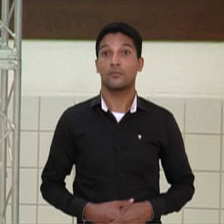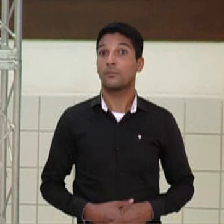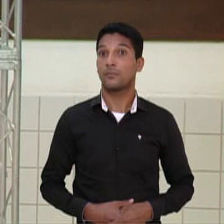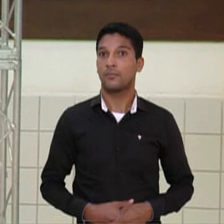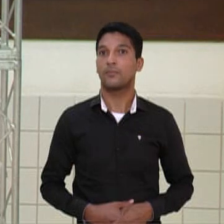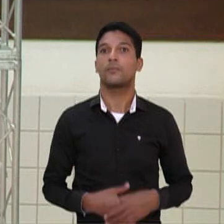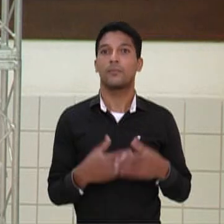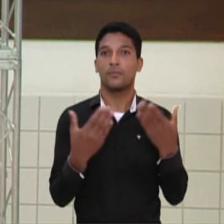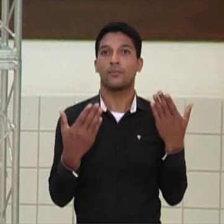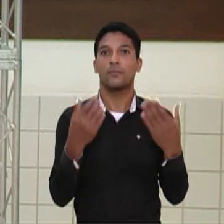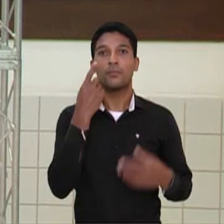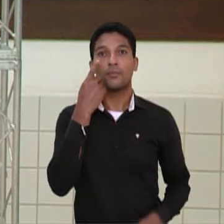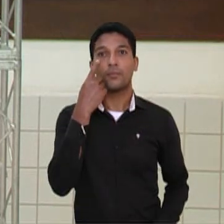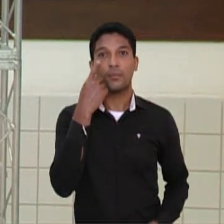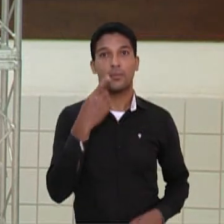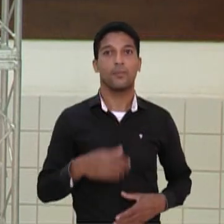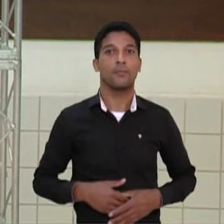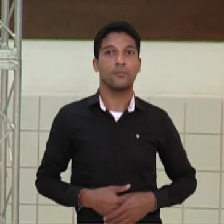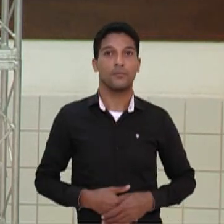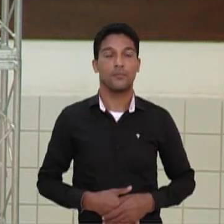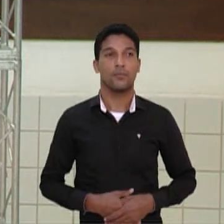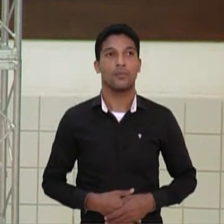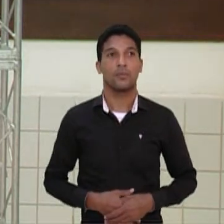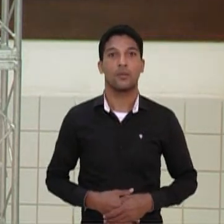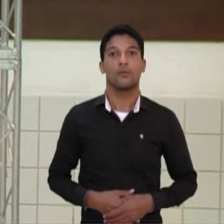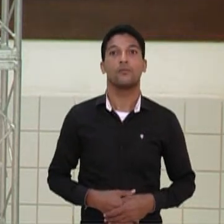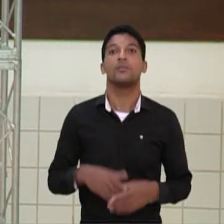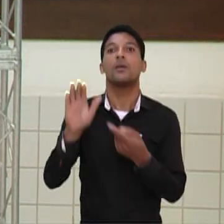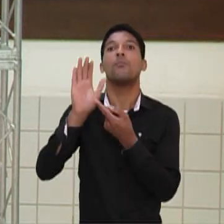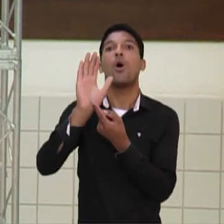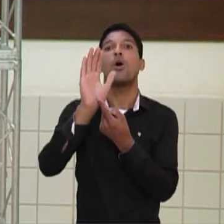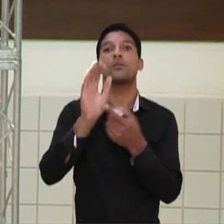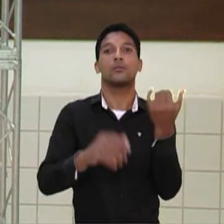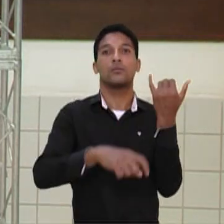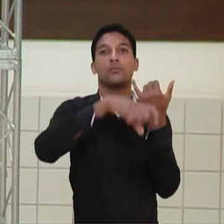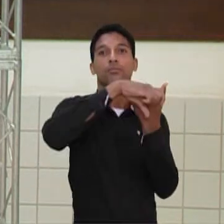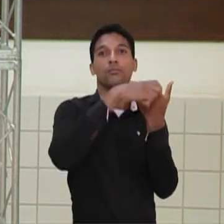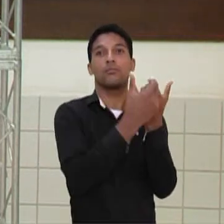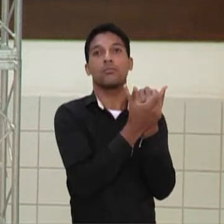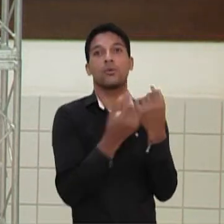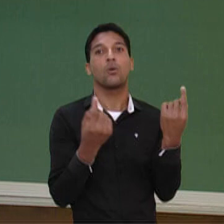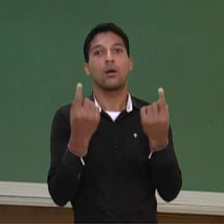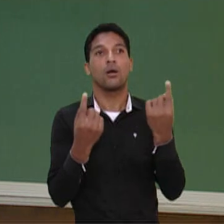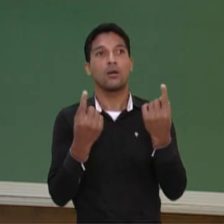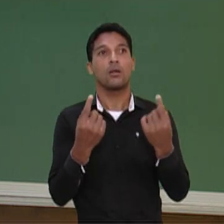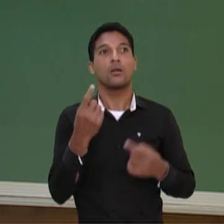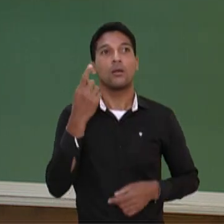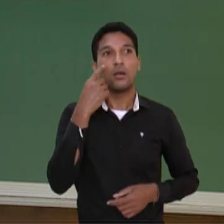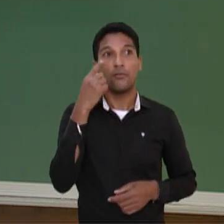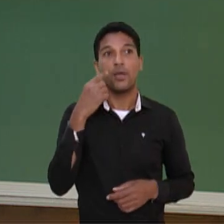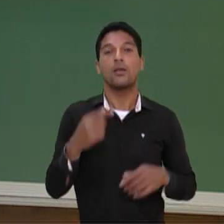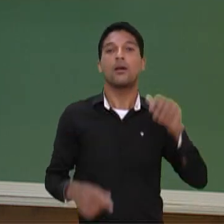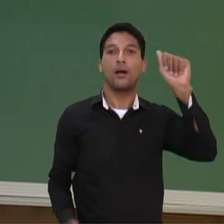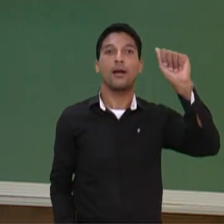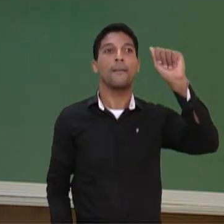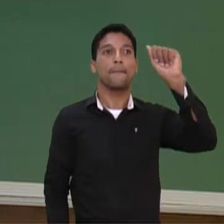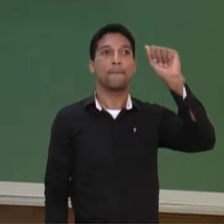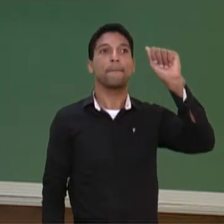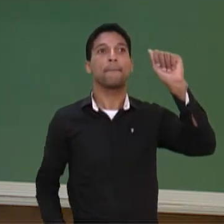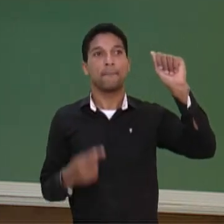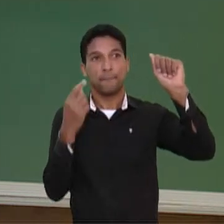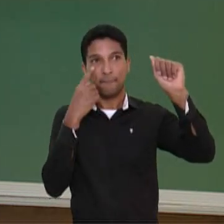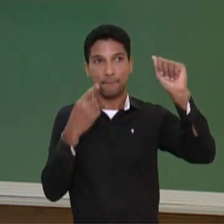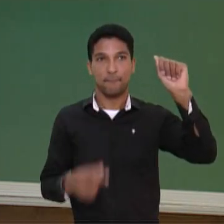Então, agora vejamos o seguinte, né? Indique o sentido da concavidade das funções. Y igual a x ao quadrado menos 4x mais